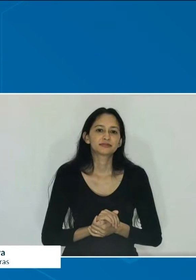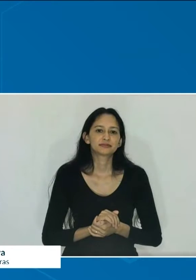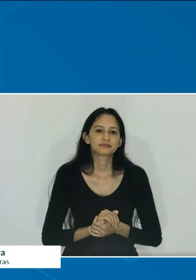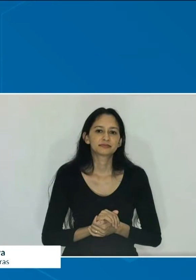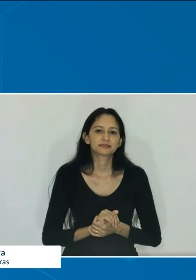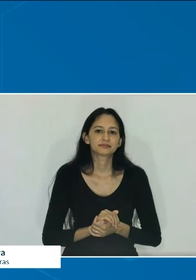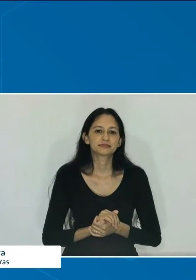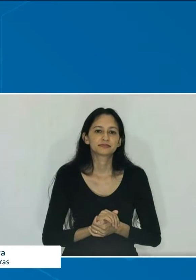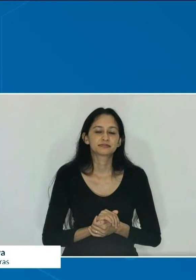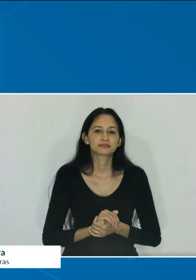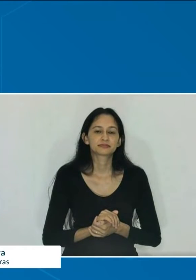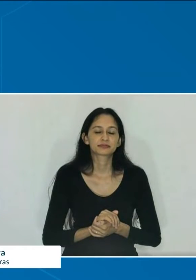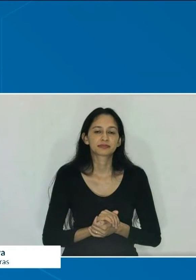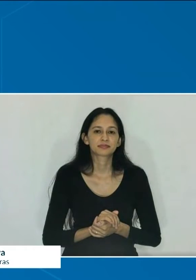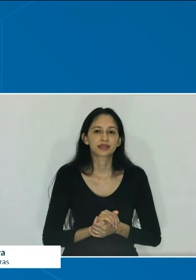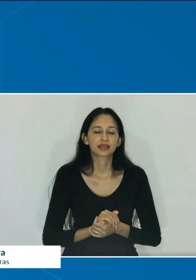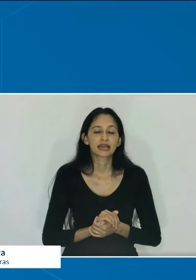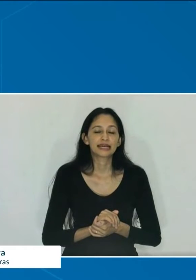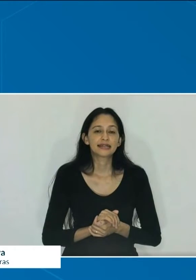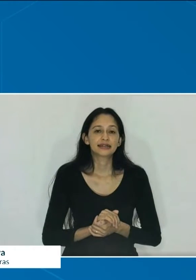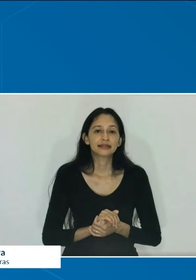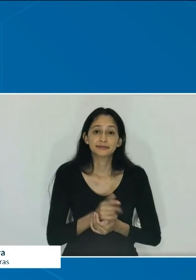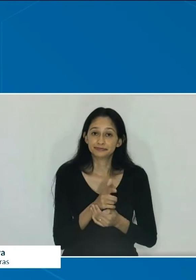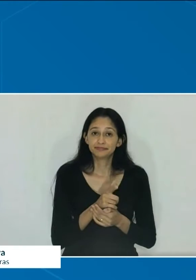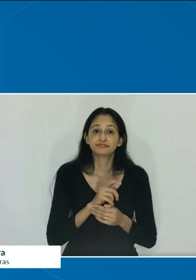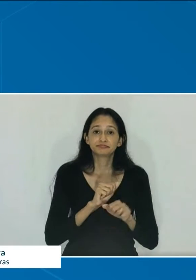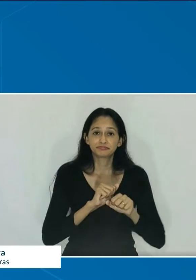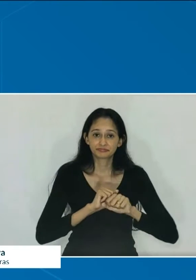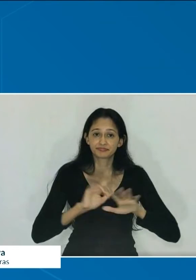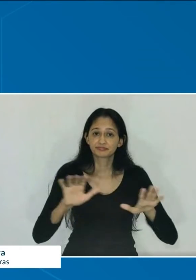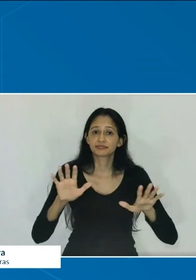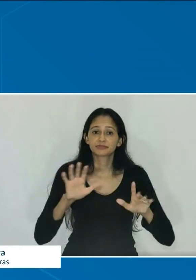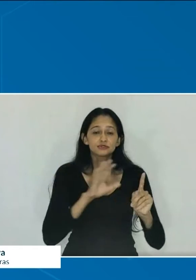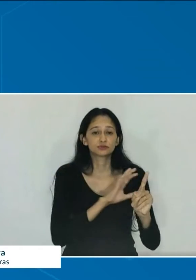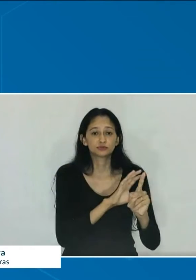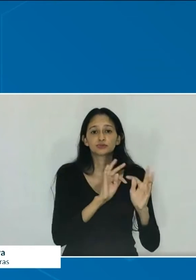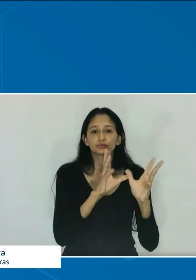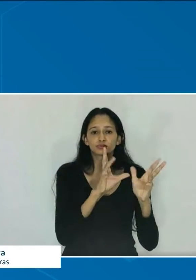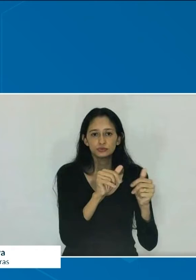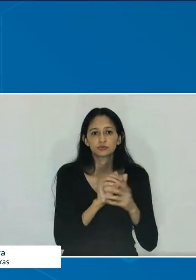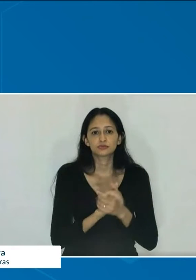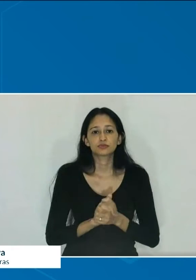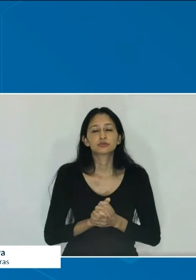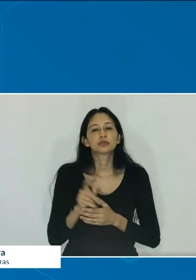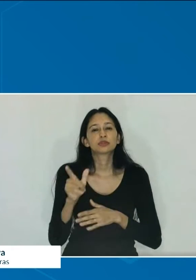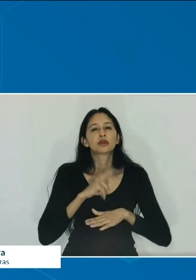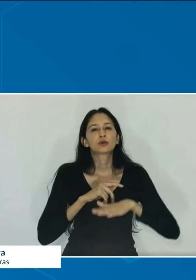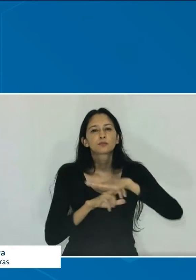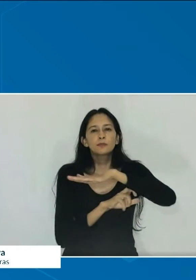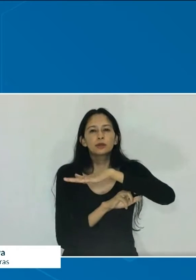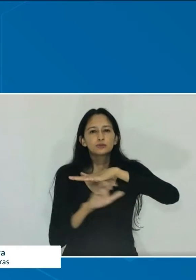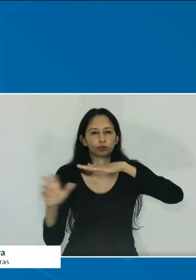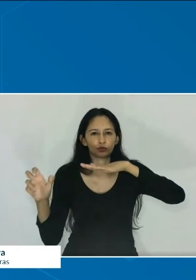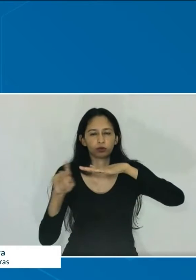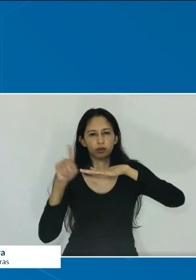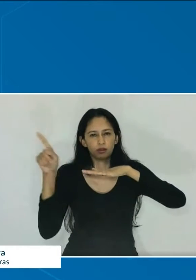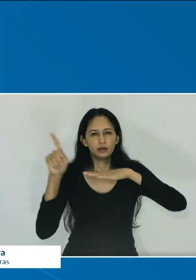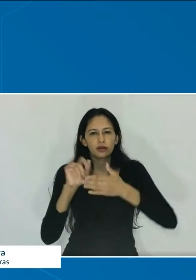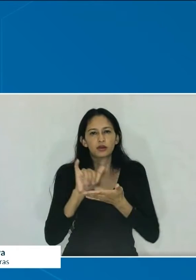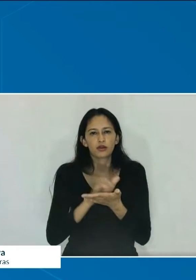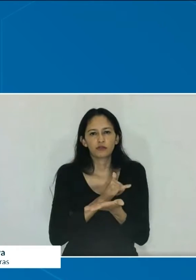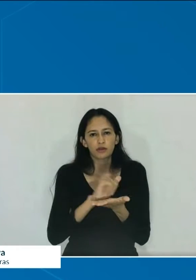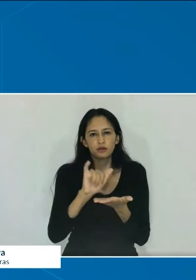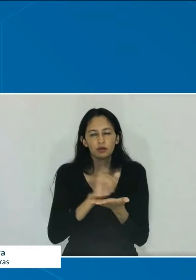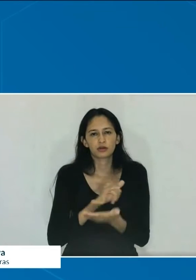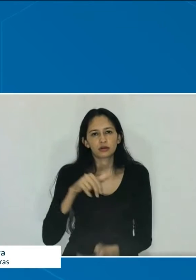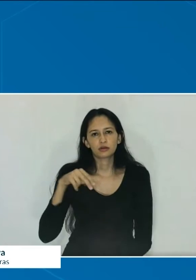A pandemia impactou no mundo inteiro. Um metrô famoso no mundo é o metrô de Nova York, né? Um